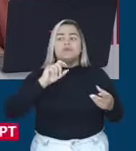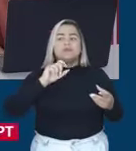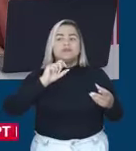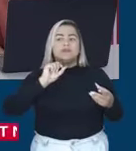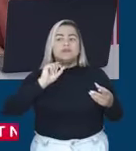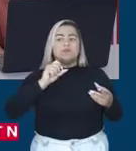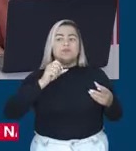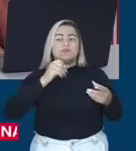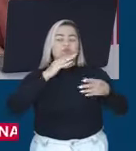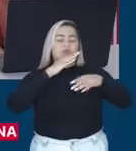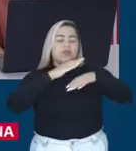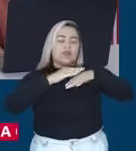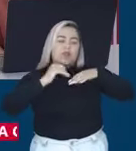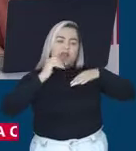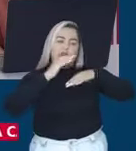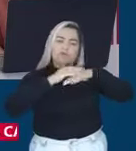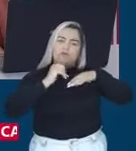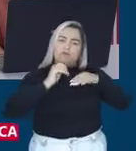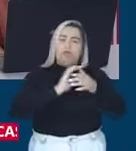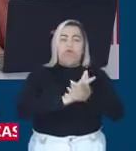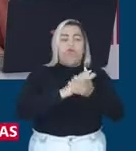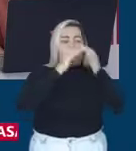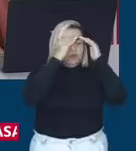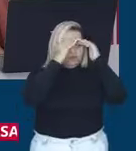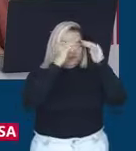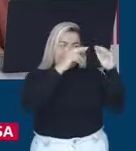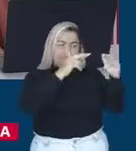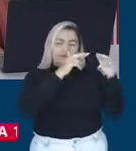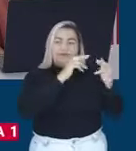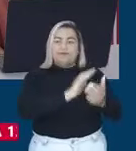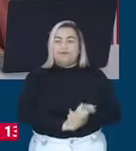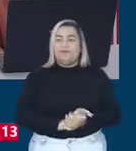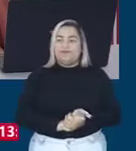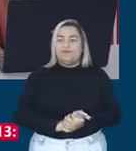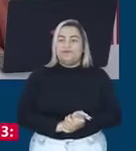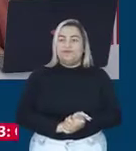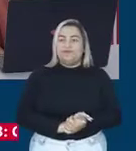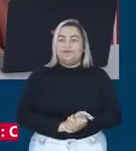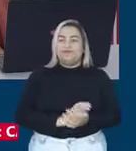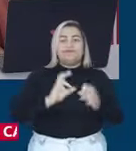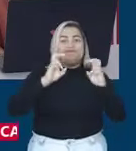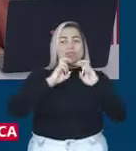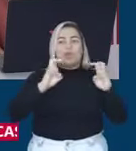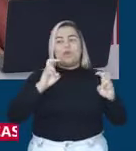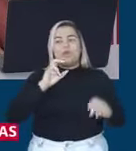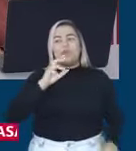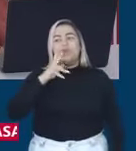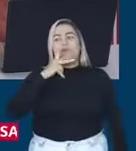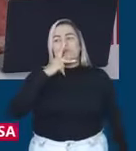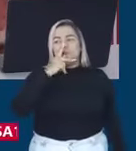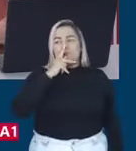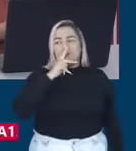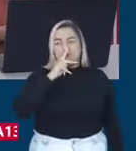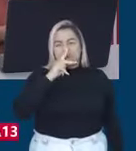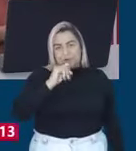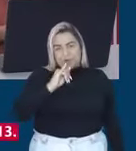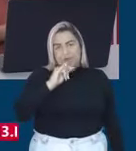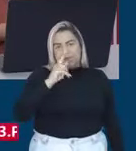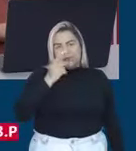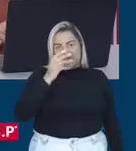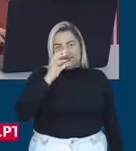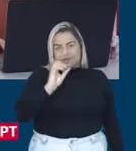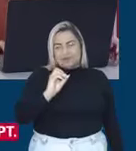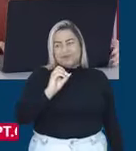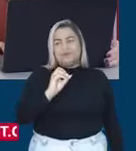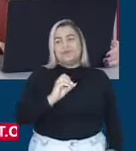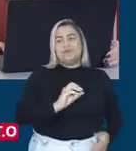sociedade de carinho, de respeito. Com certeza. Estão te chamando de painho. Daí eu gritei, painho, painho. Muito bom. Adoro